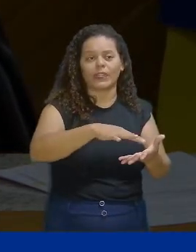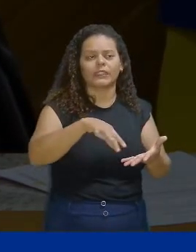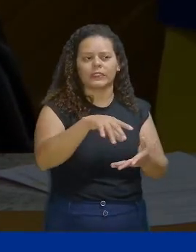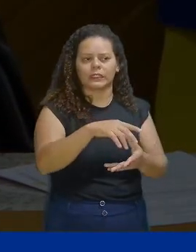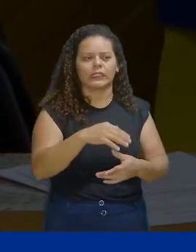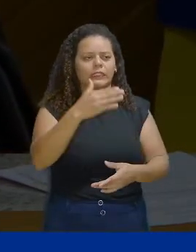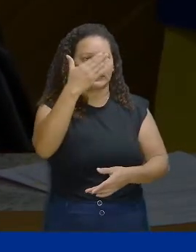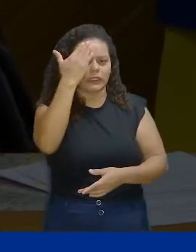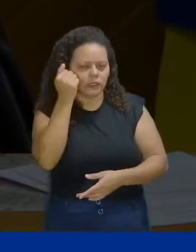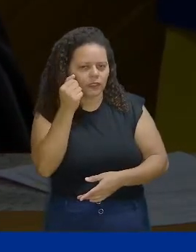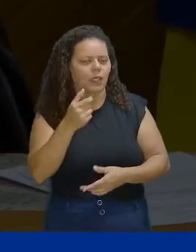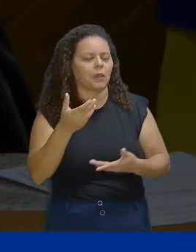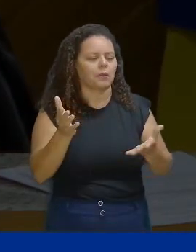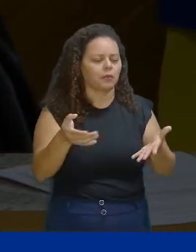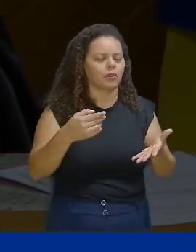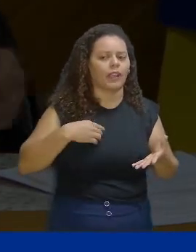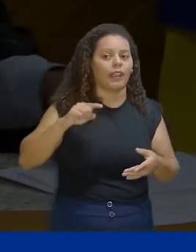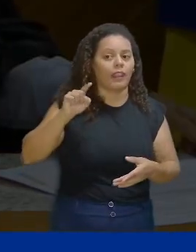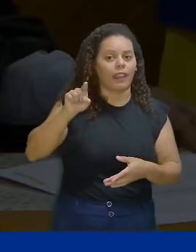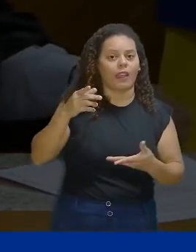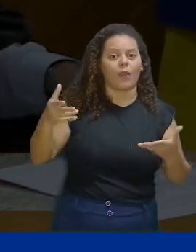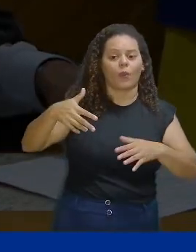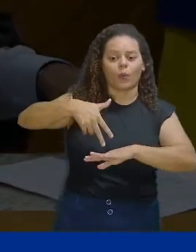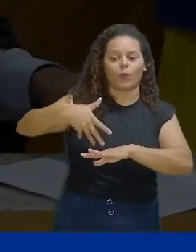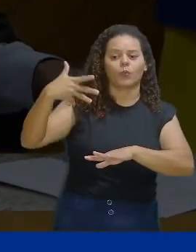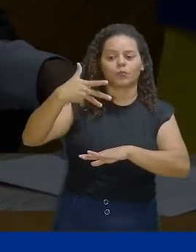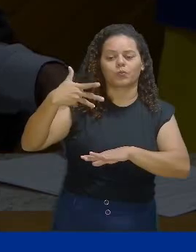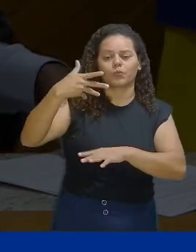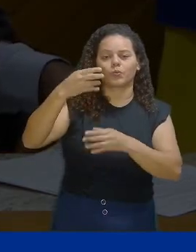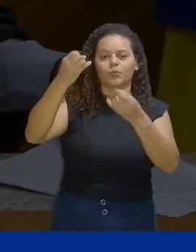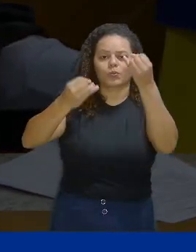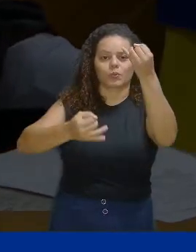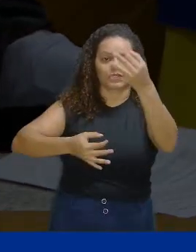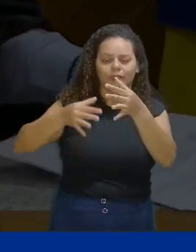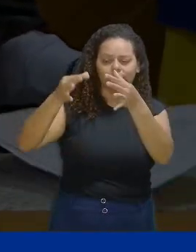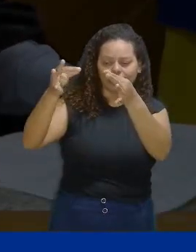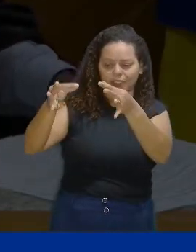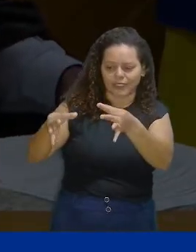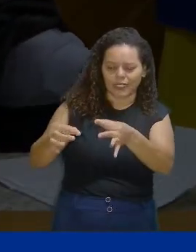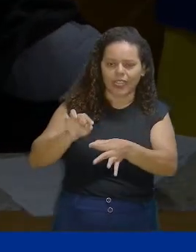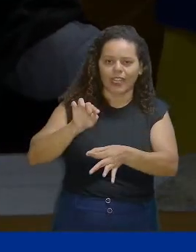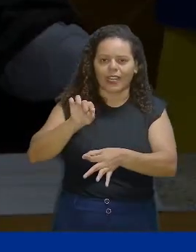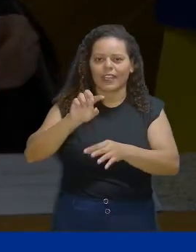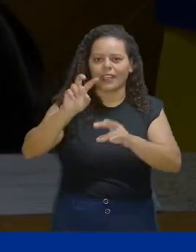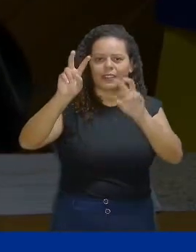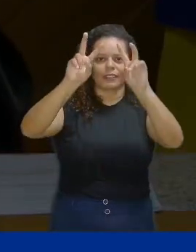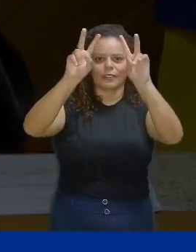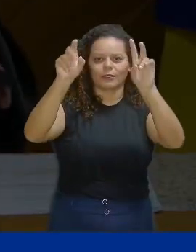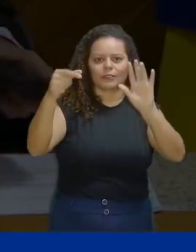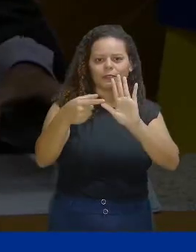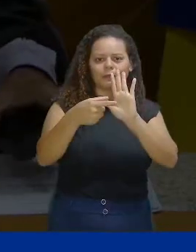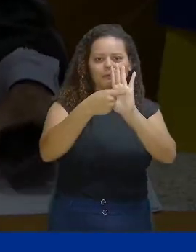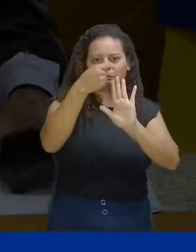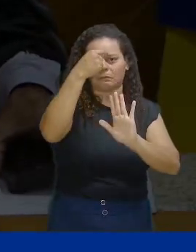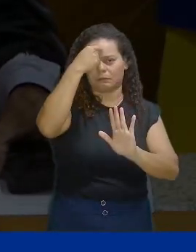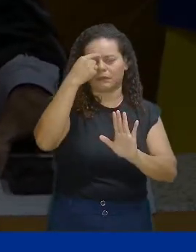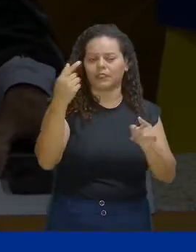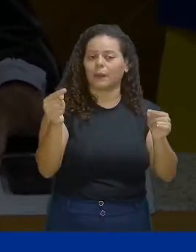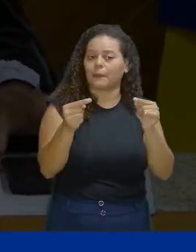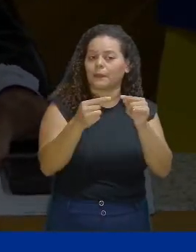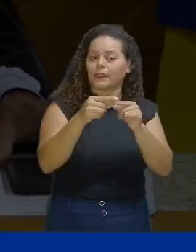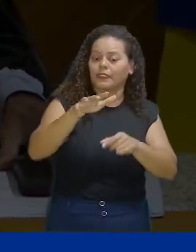expertise estão agora no plenário da EGE para falar para nós sobre a inteligência artificial